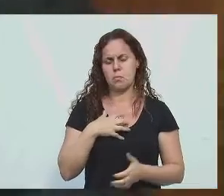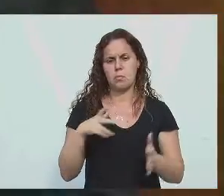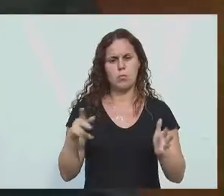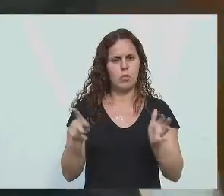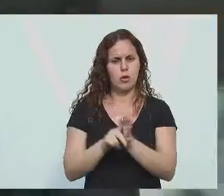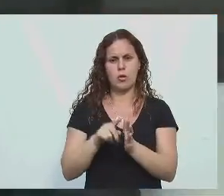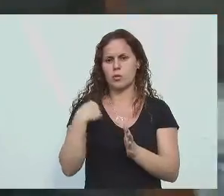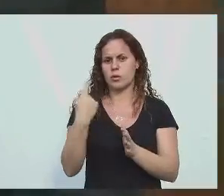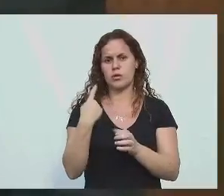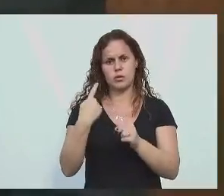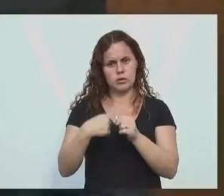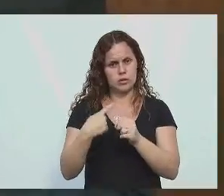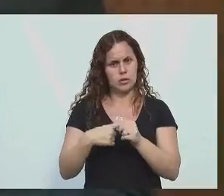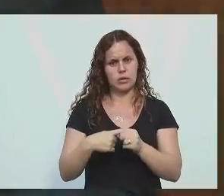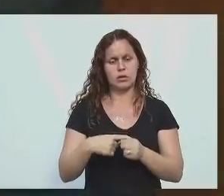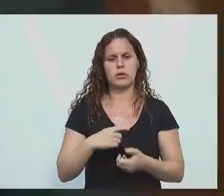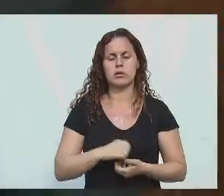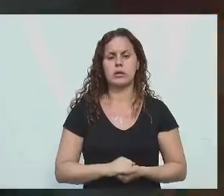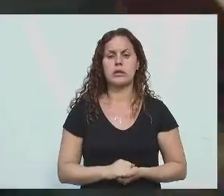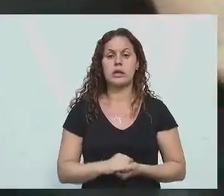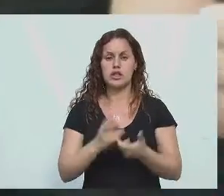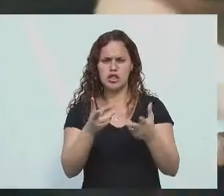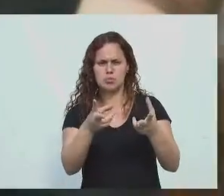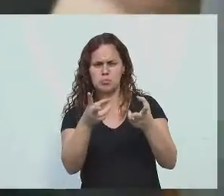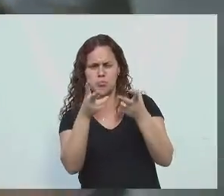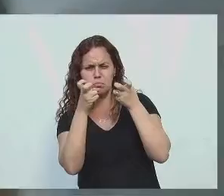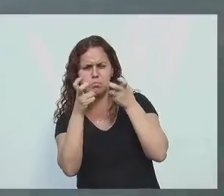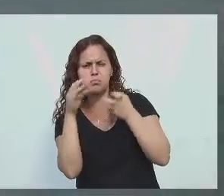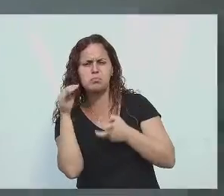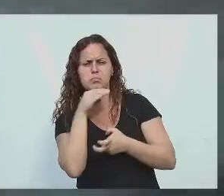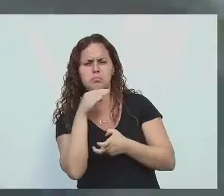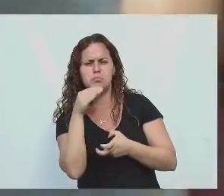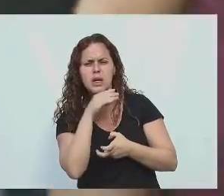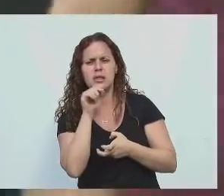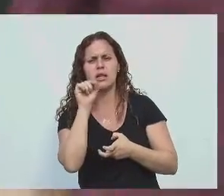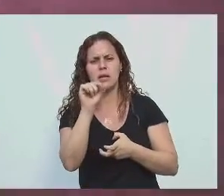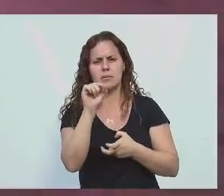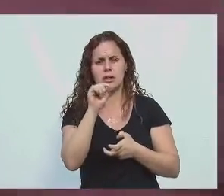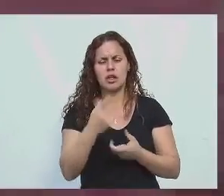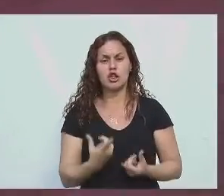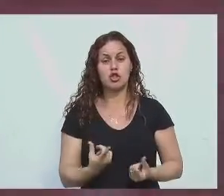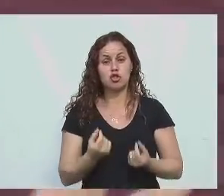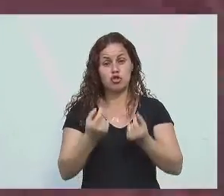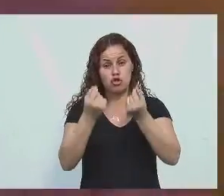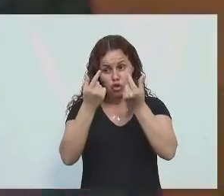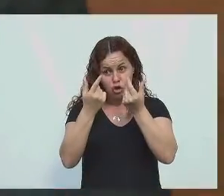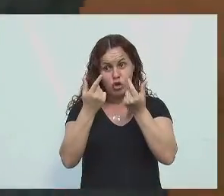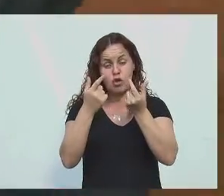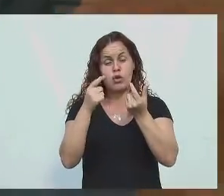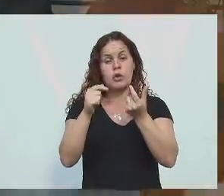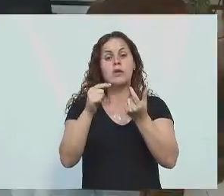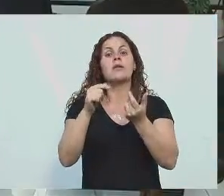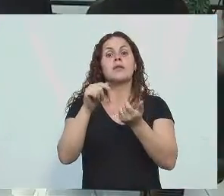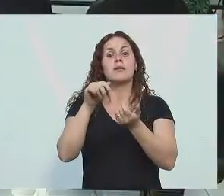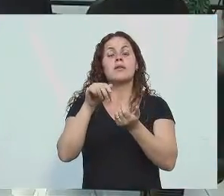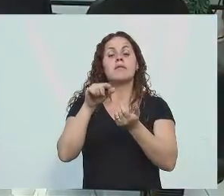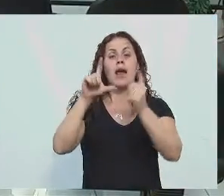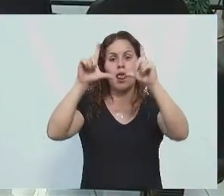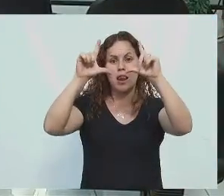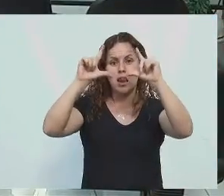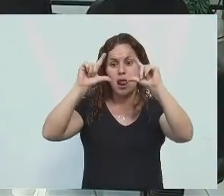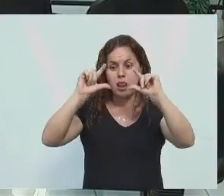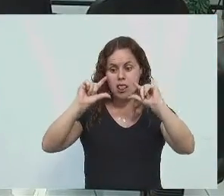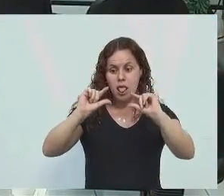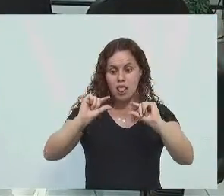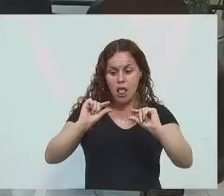nosso município. A gente observa que realmente a questão financeira ela vai apertar agora,